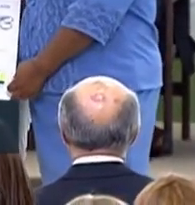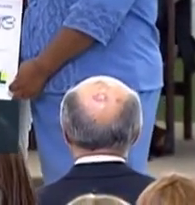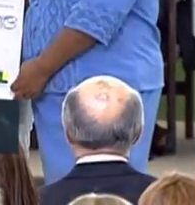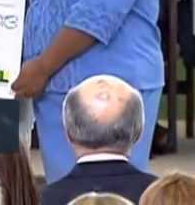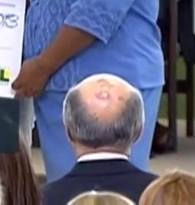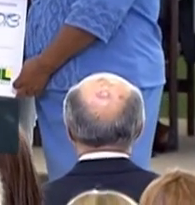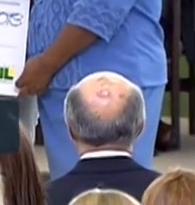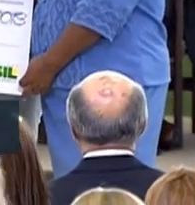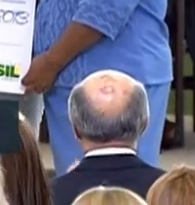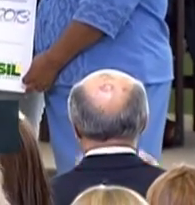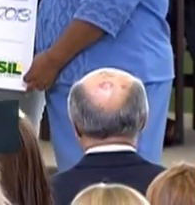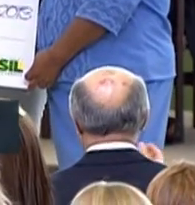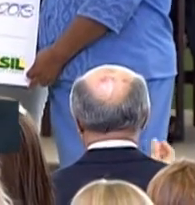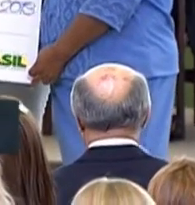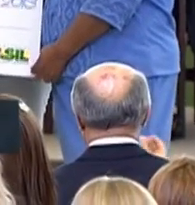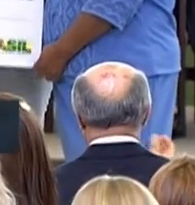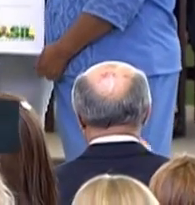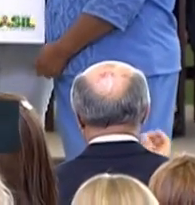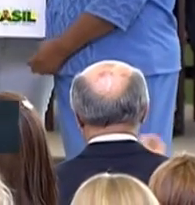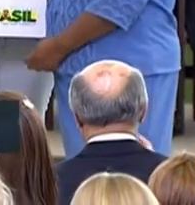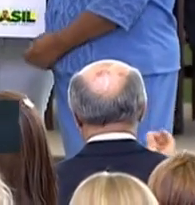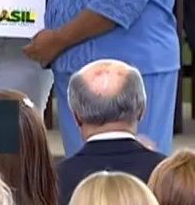E aí